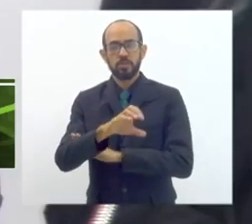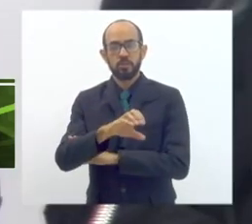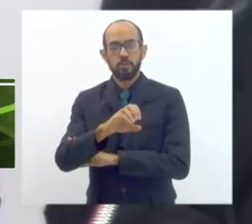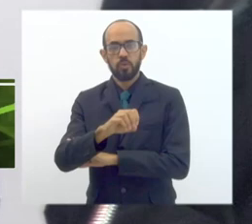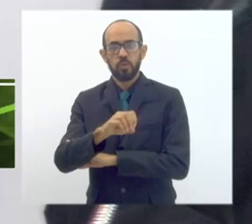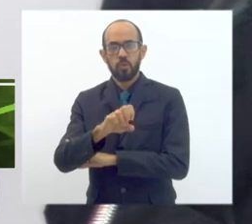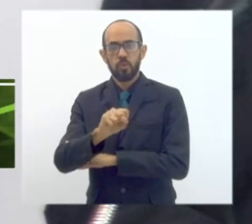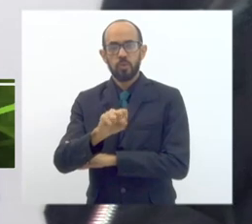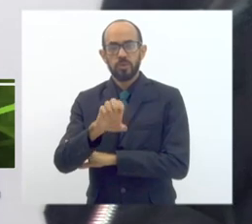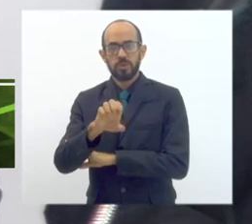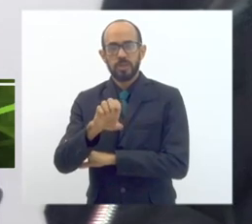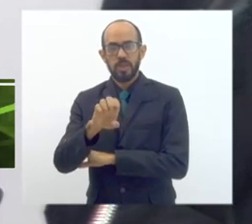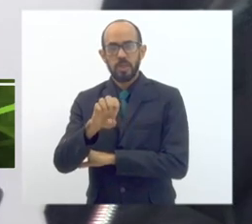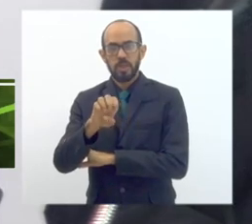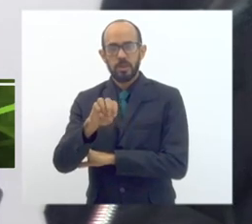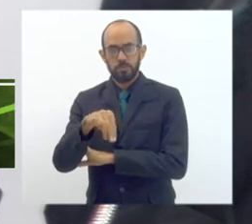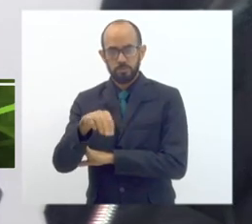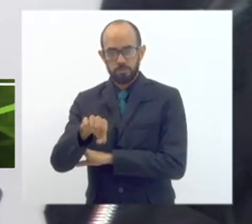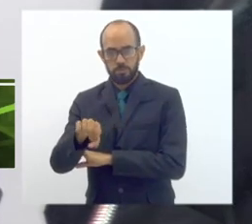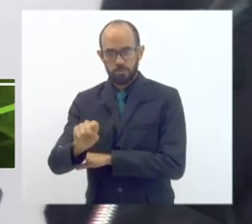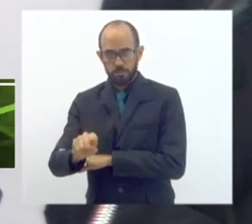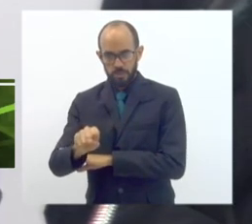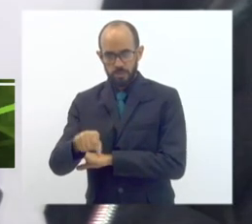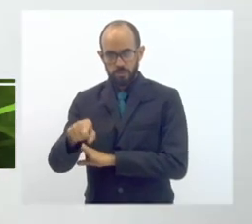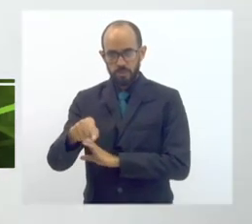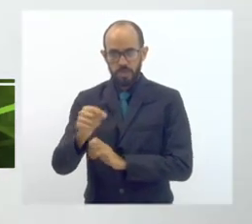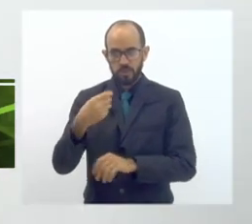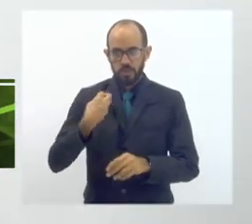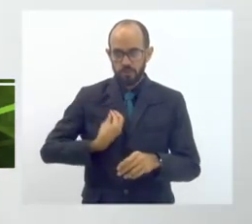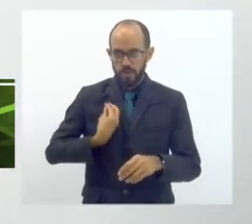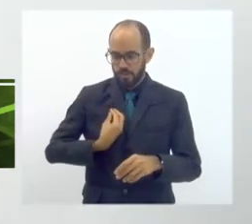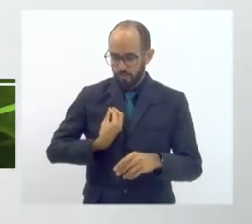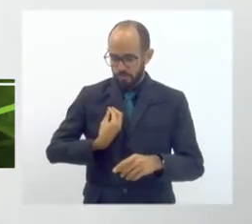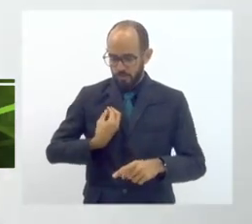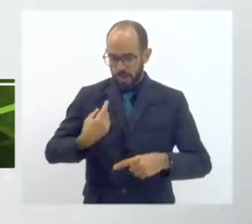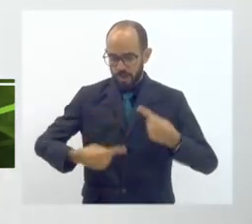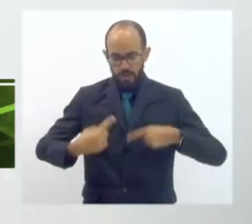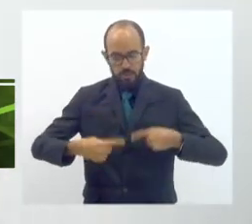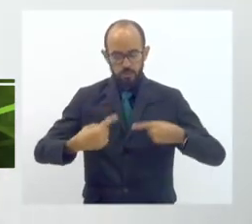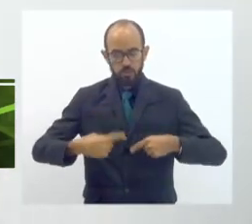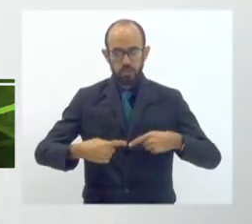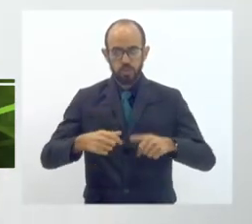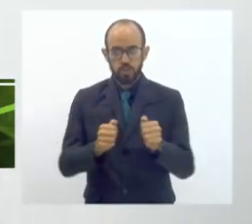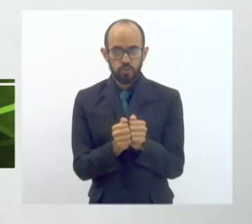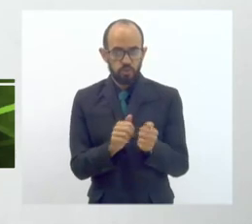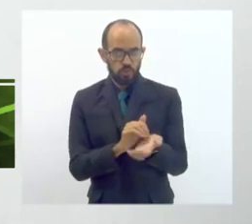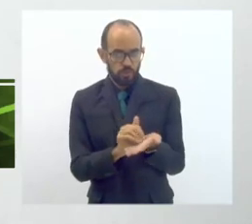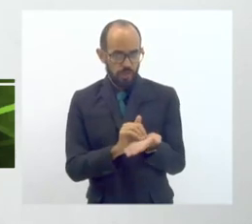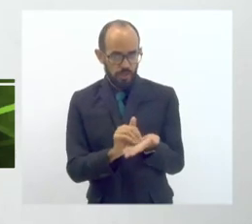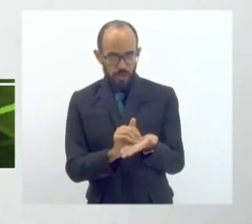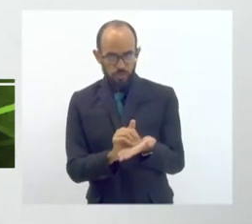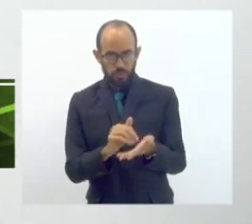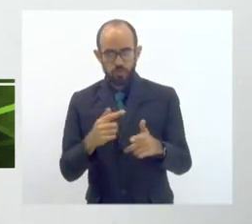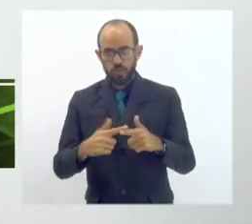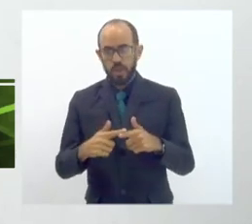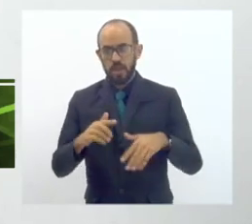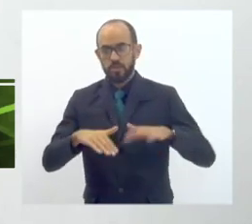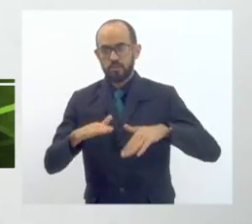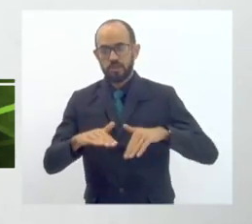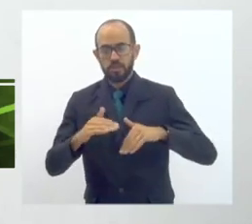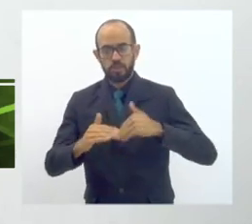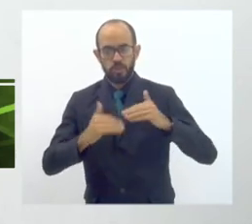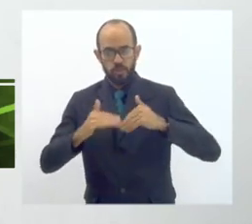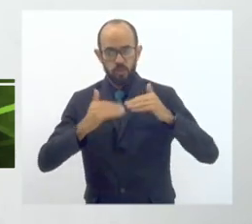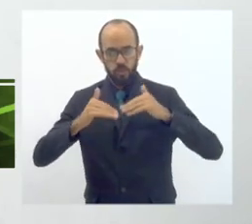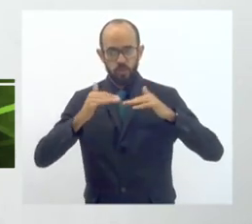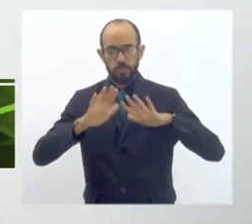participando, juntamente com os secretários de Estado, das políticas que estão sendo estudadas. Porque, muitas vezes, a gente vai caminhando, né, com esse processo